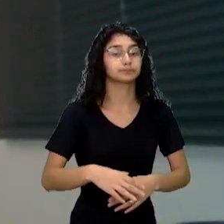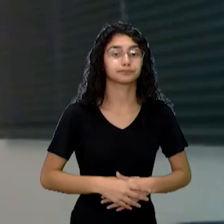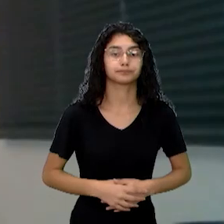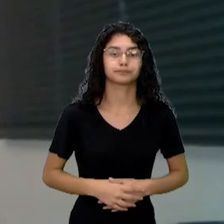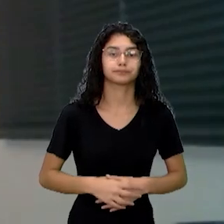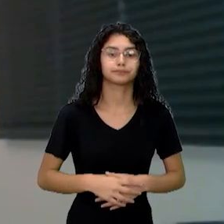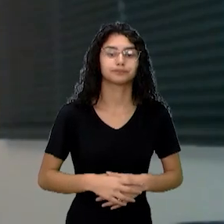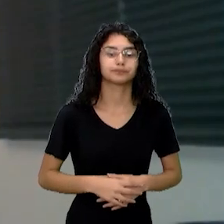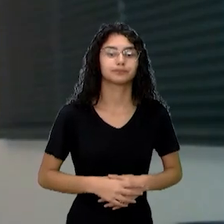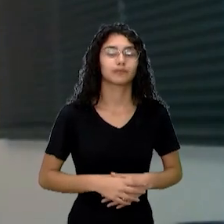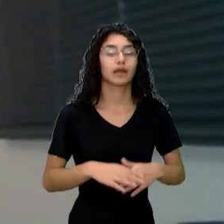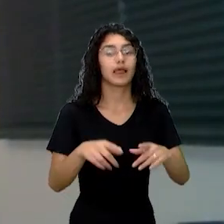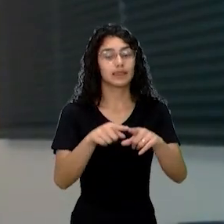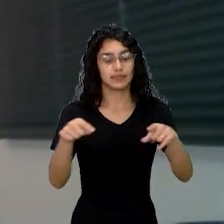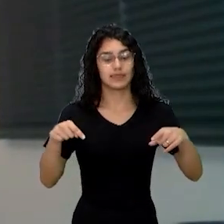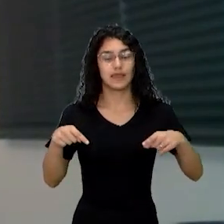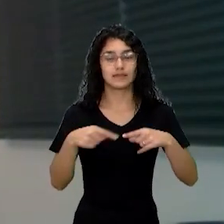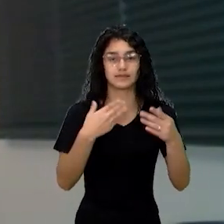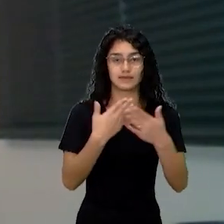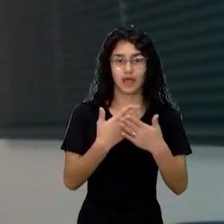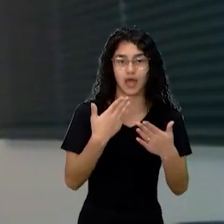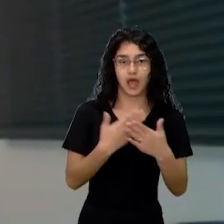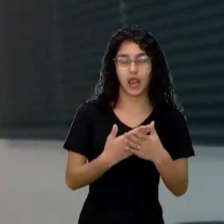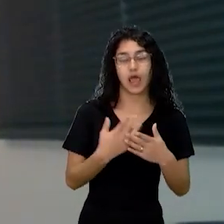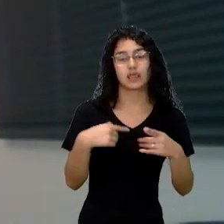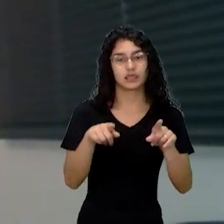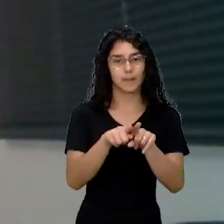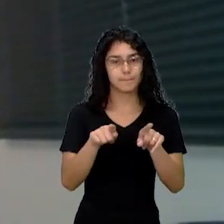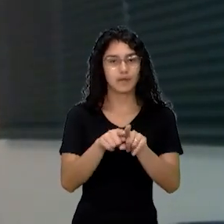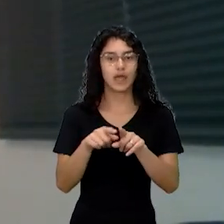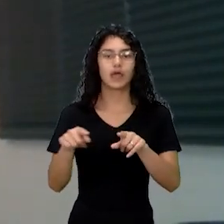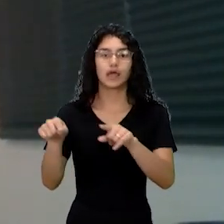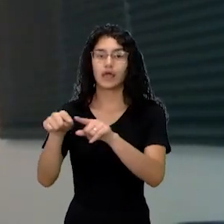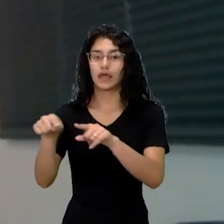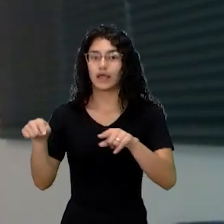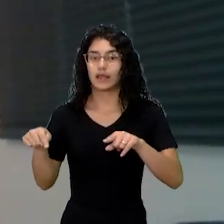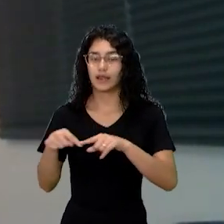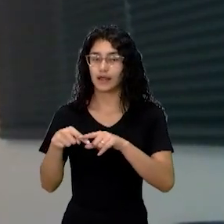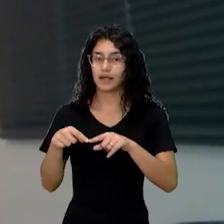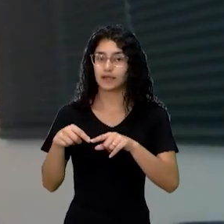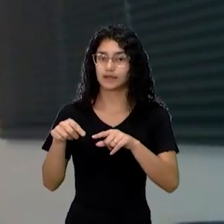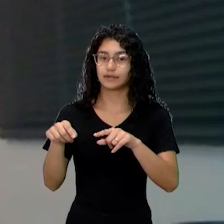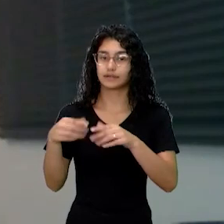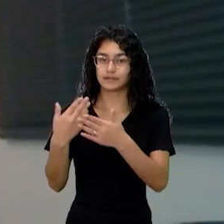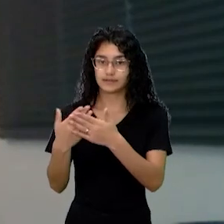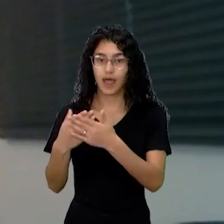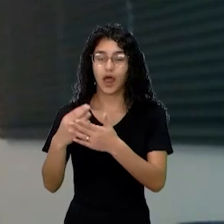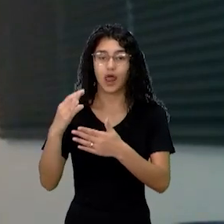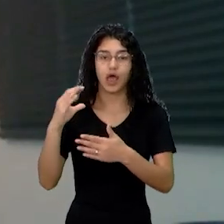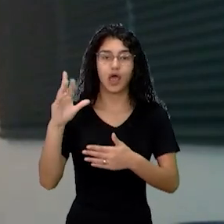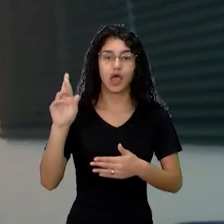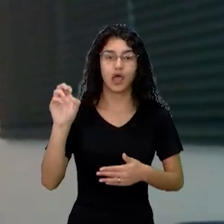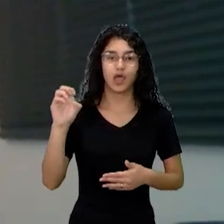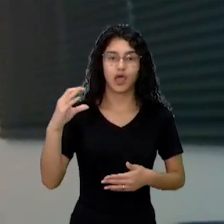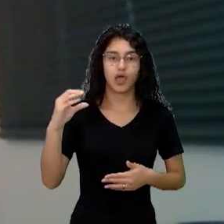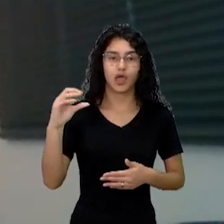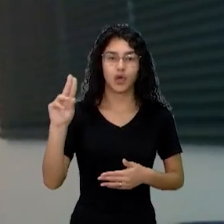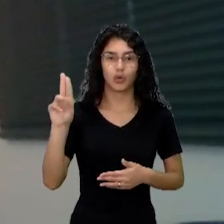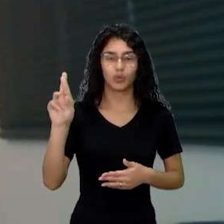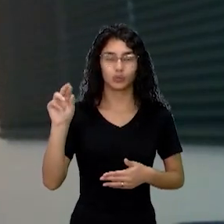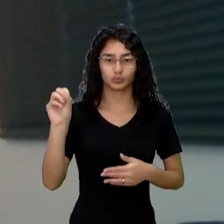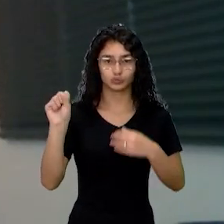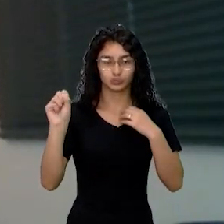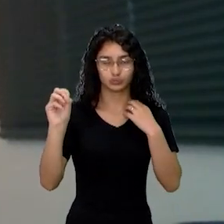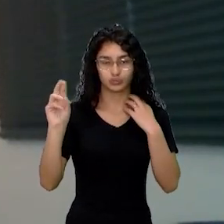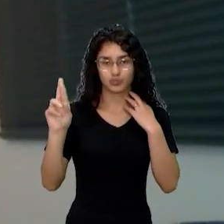específicas, tanto na sala comum quanto na sala de recursos. Então, agradeço muito o convite e é uma alegria para mim aí poder participar